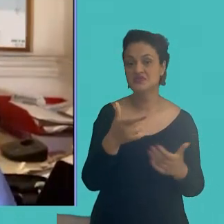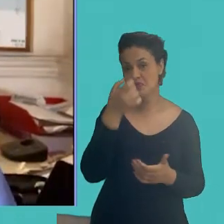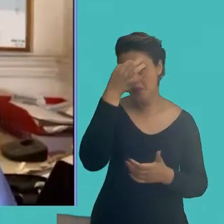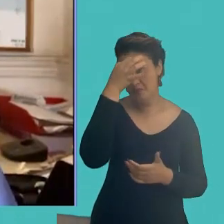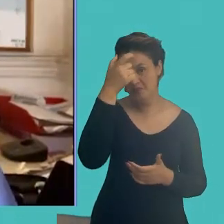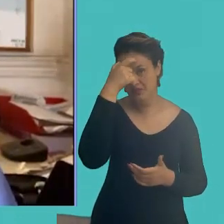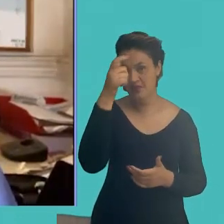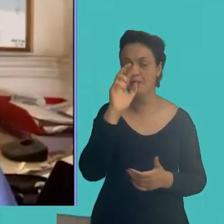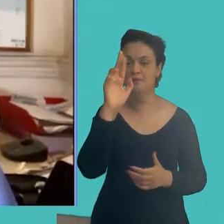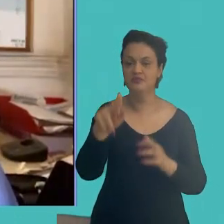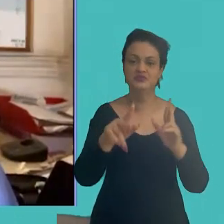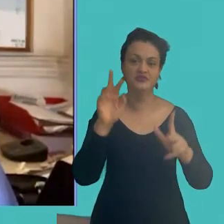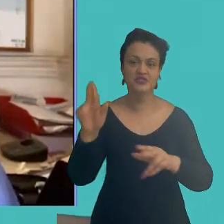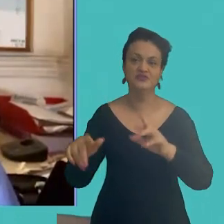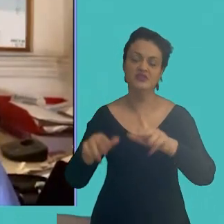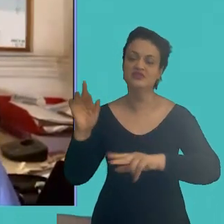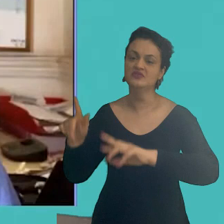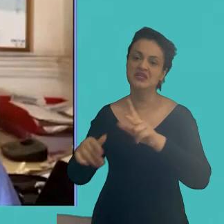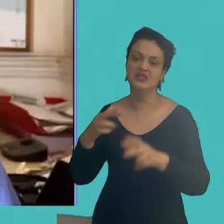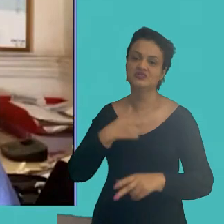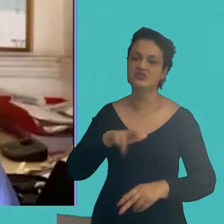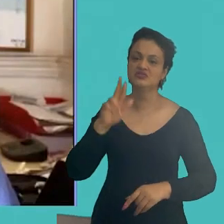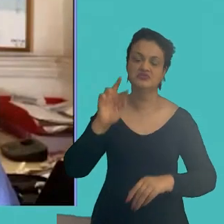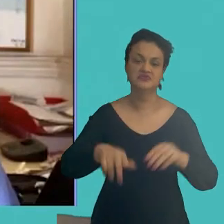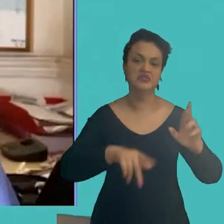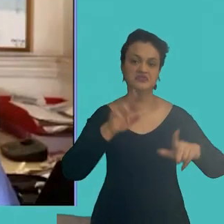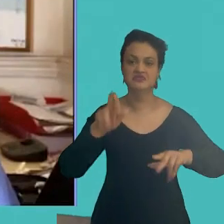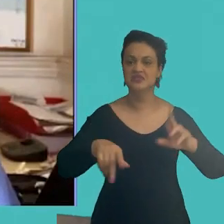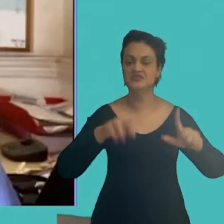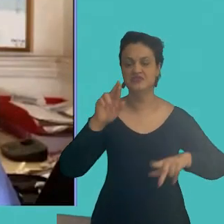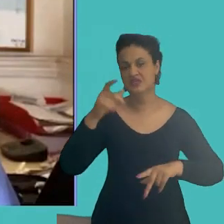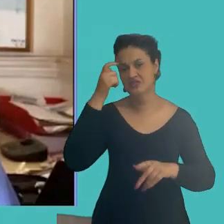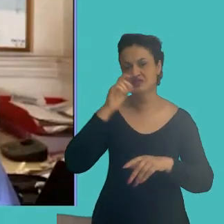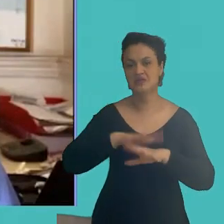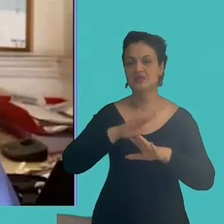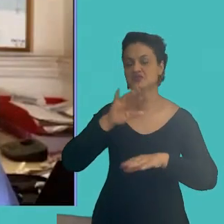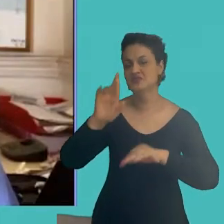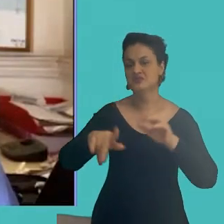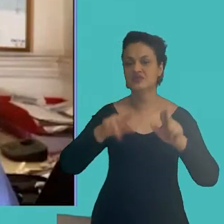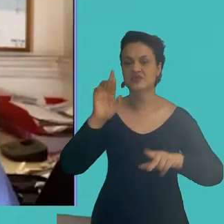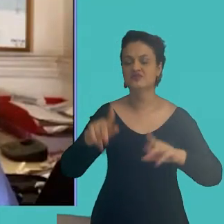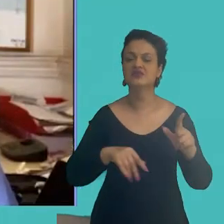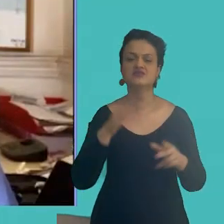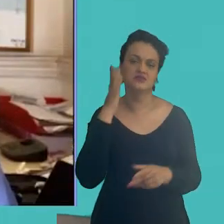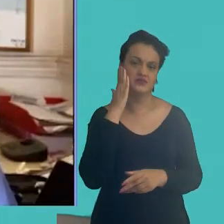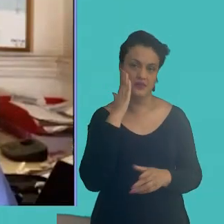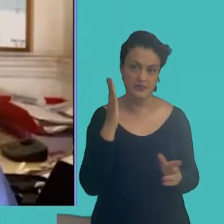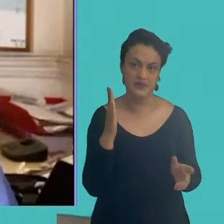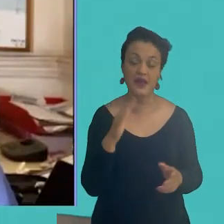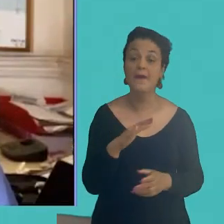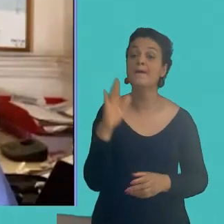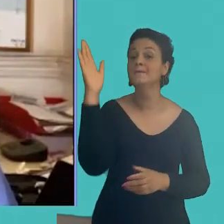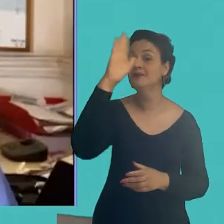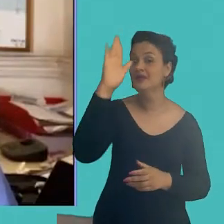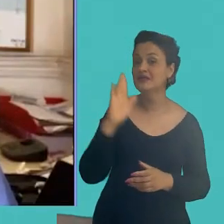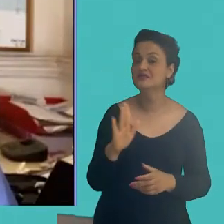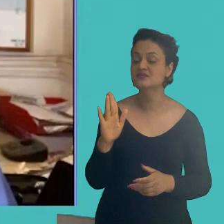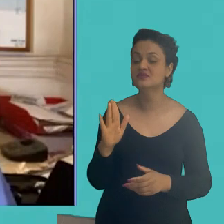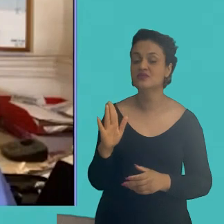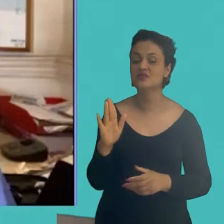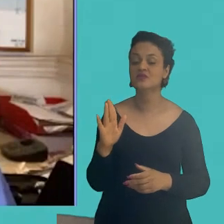filosóficas, ou religiosas, ou ideológicas, a gente concorda. O Brasil não está desvinculado